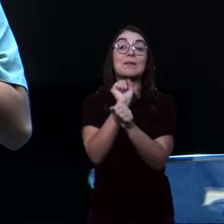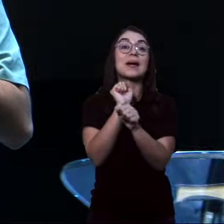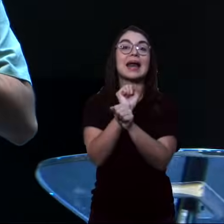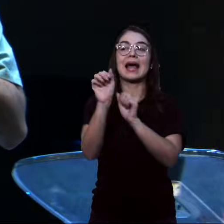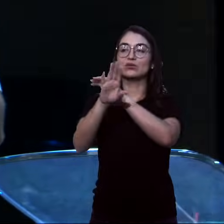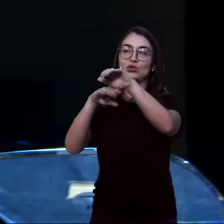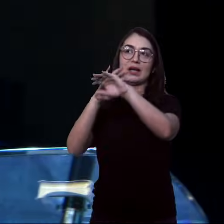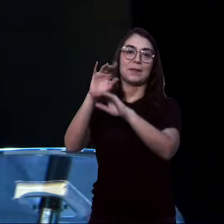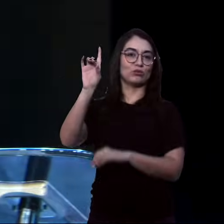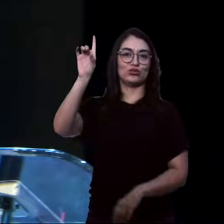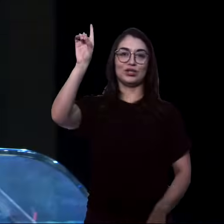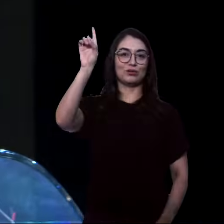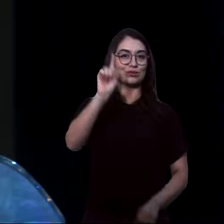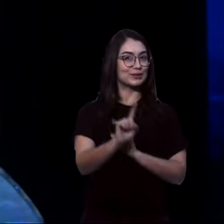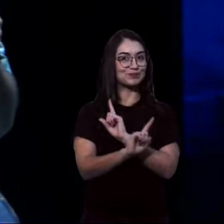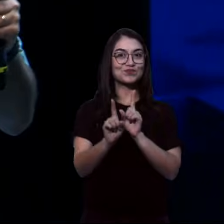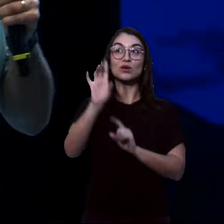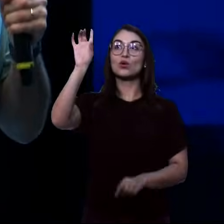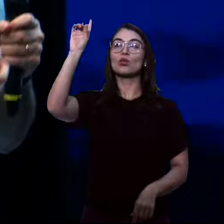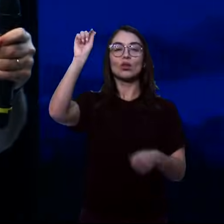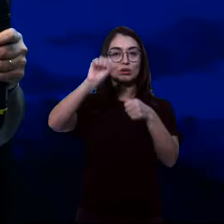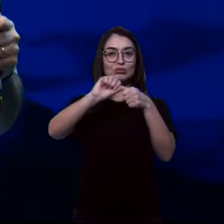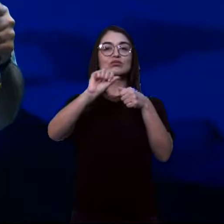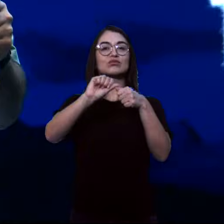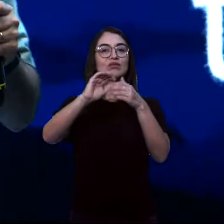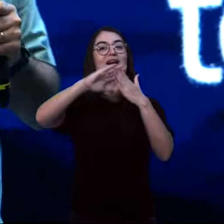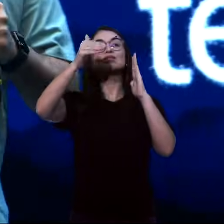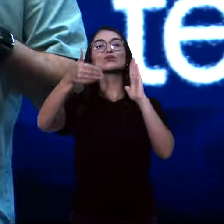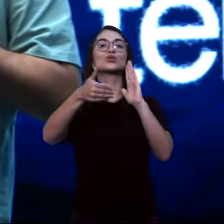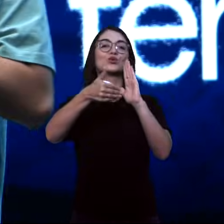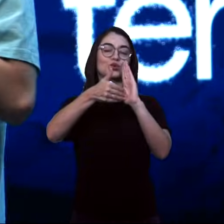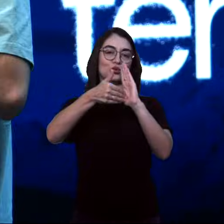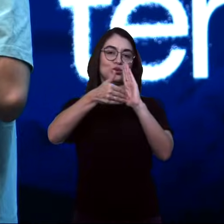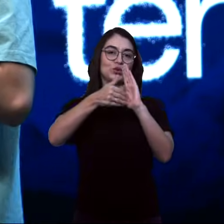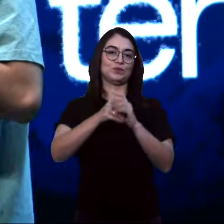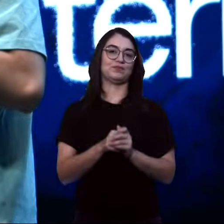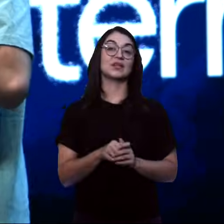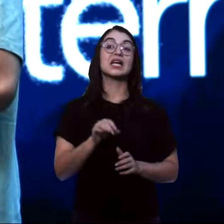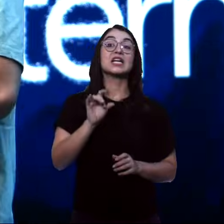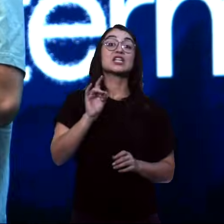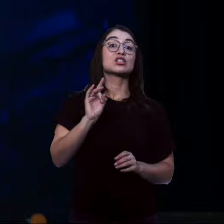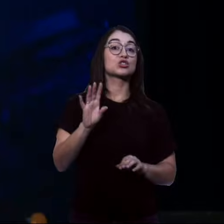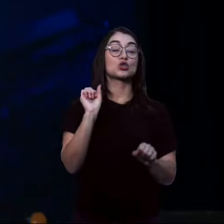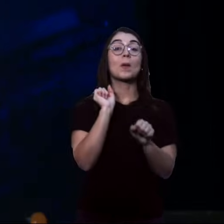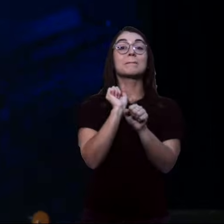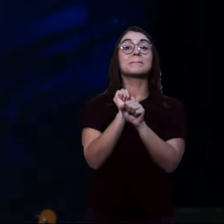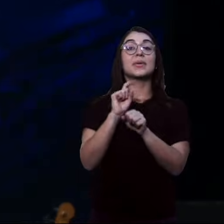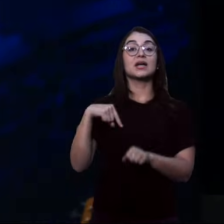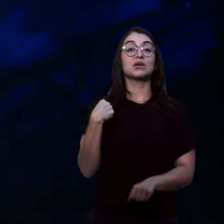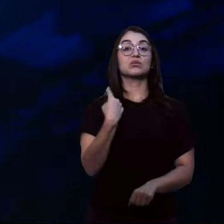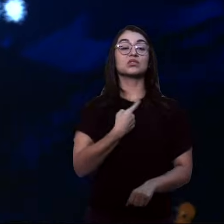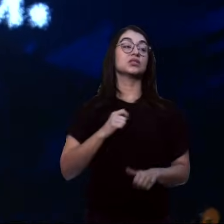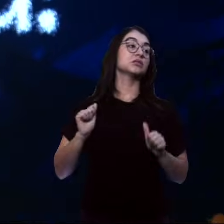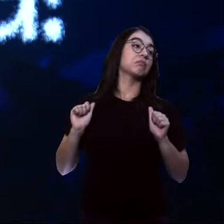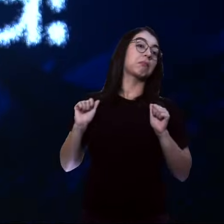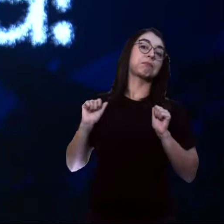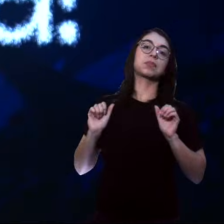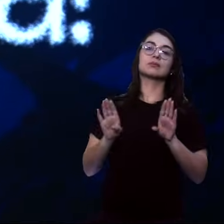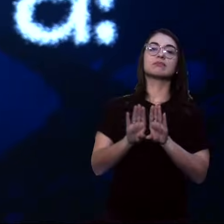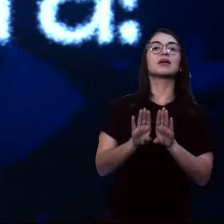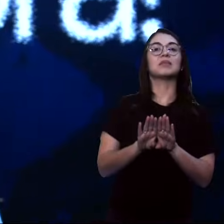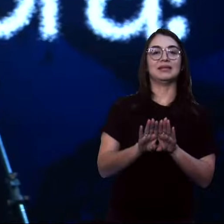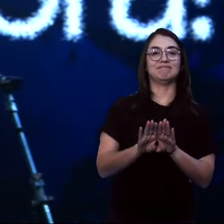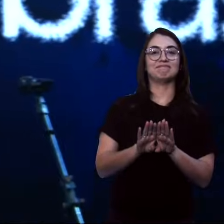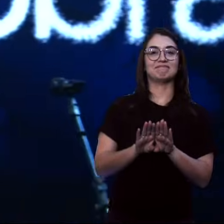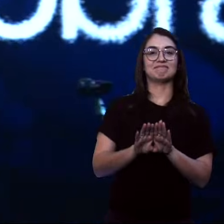obra de Deus fica parada quando nós ficamos apáticos. Como o povo de Judá, eles ficaram com medo, ficaram apáticos,